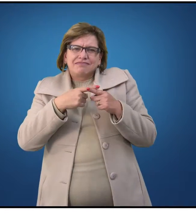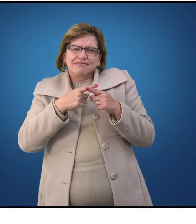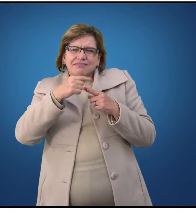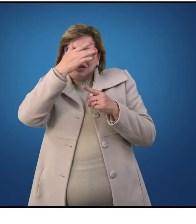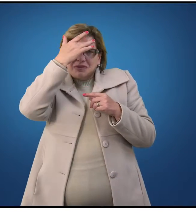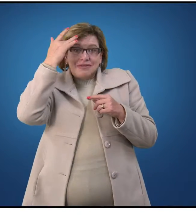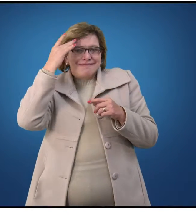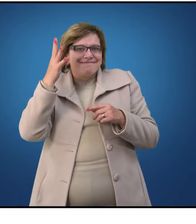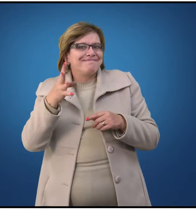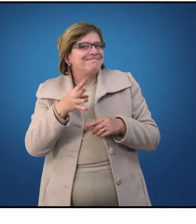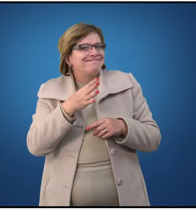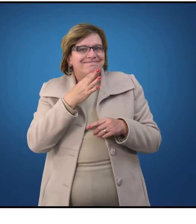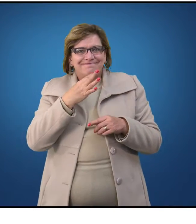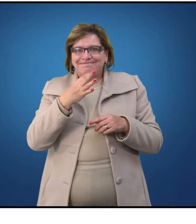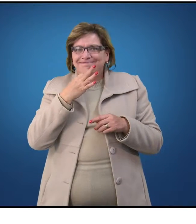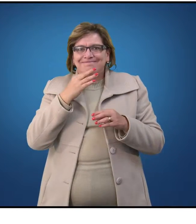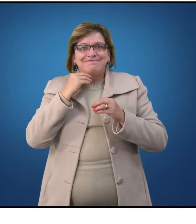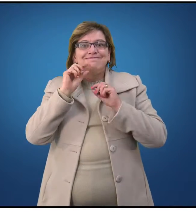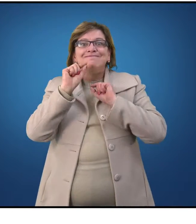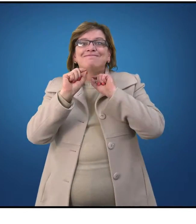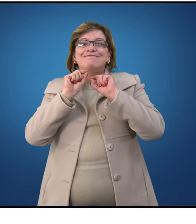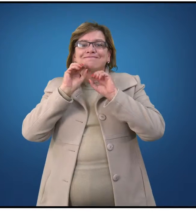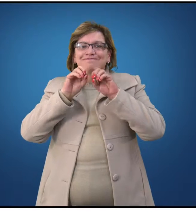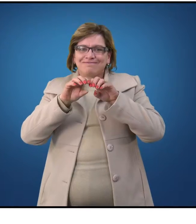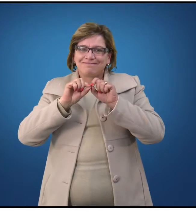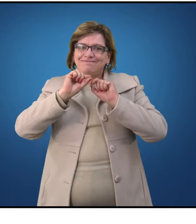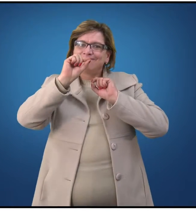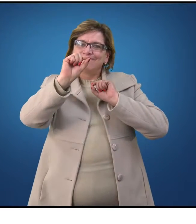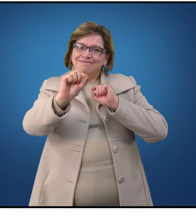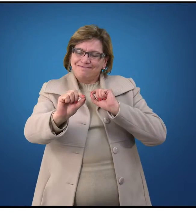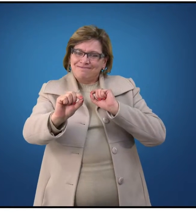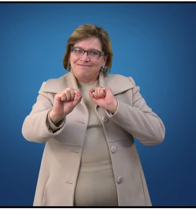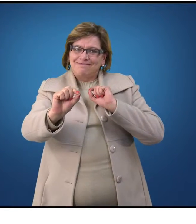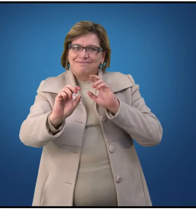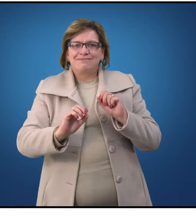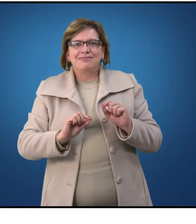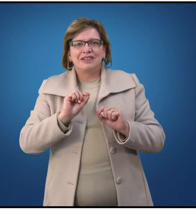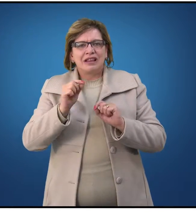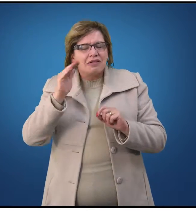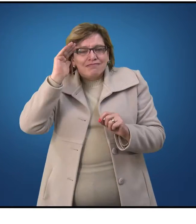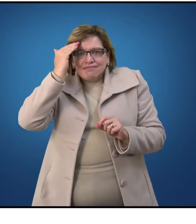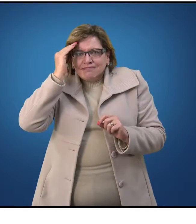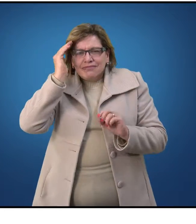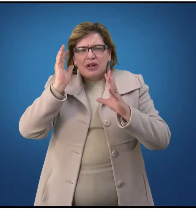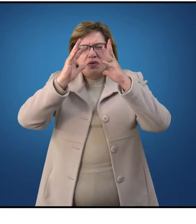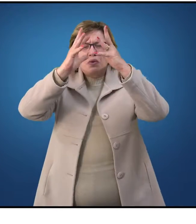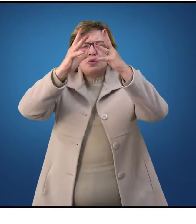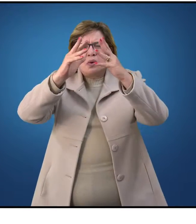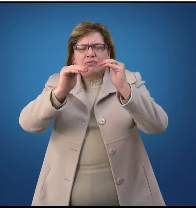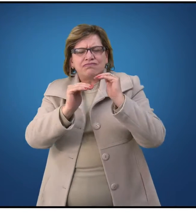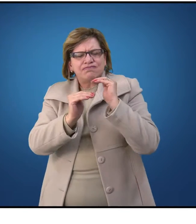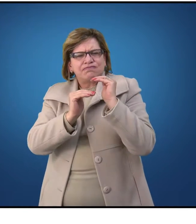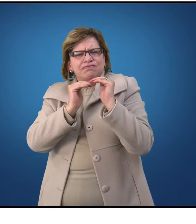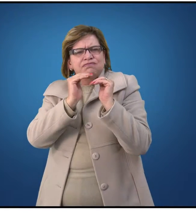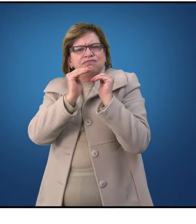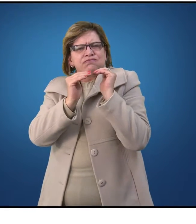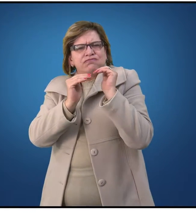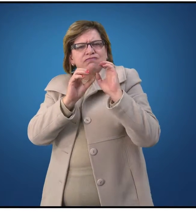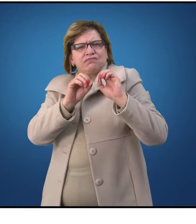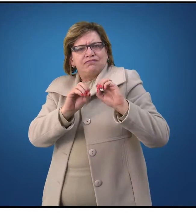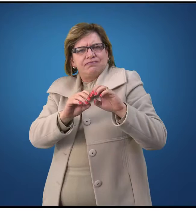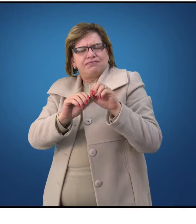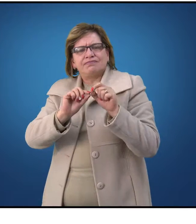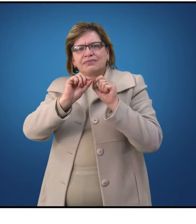pessoas desconhecem sobre a modalidade. Eles não compreendem ainda todo o processo da educação à